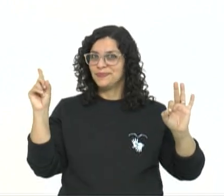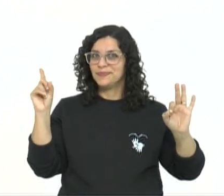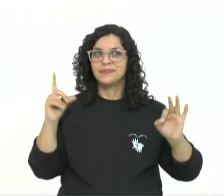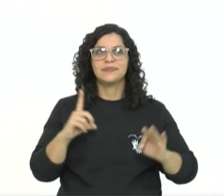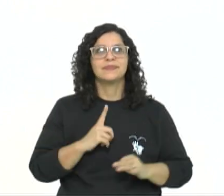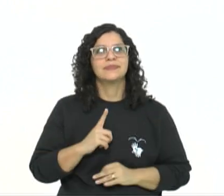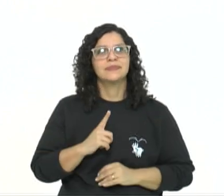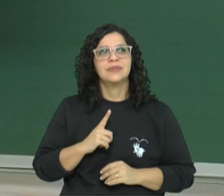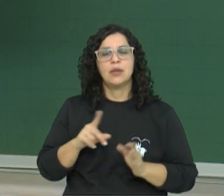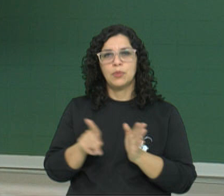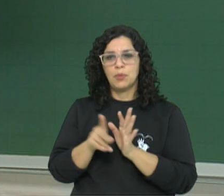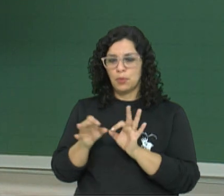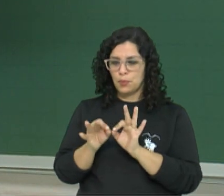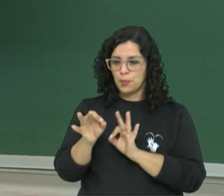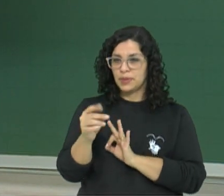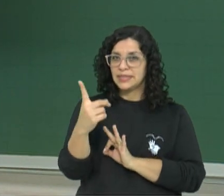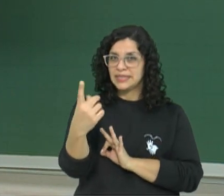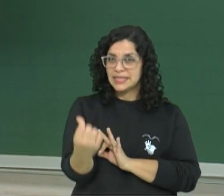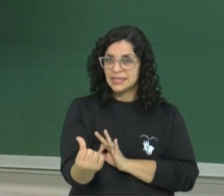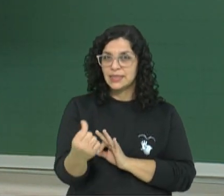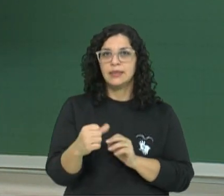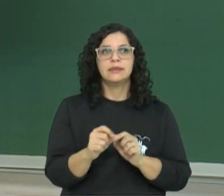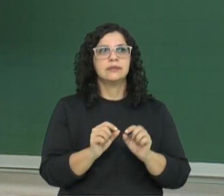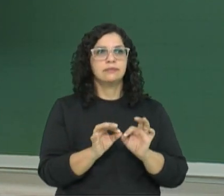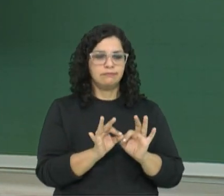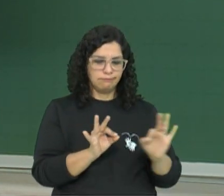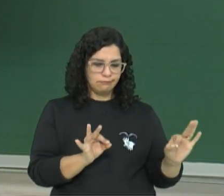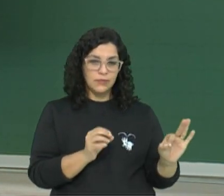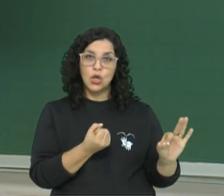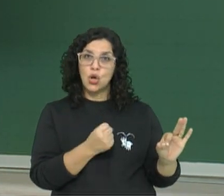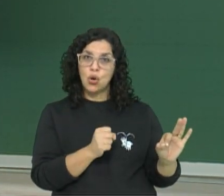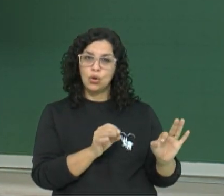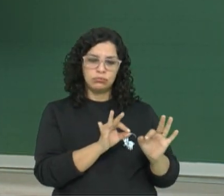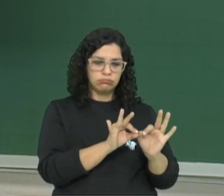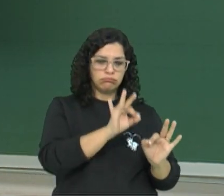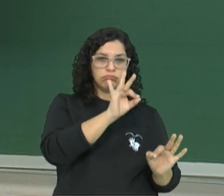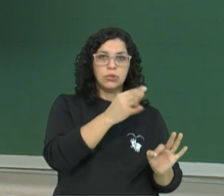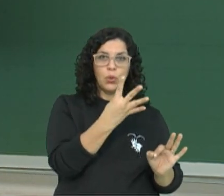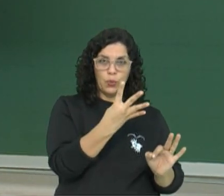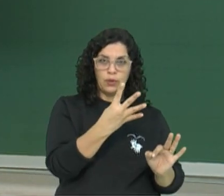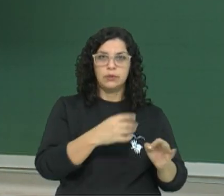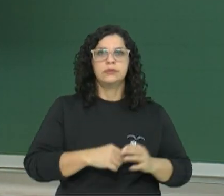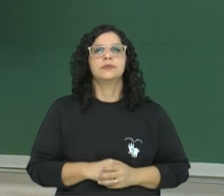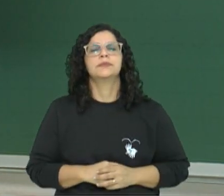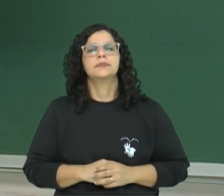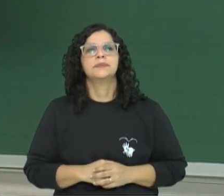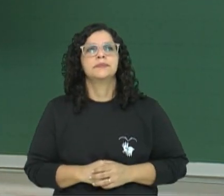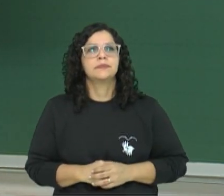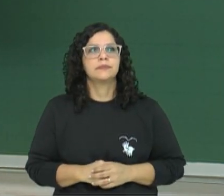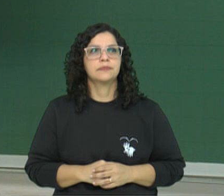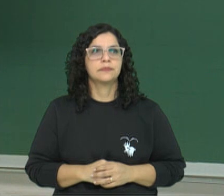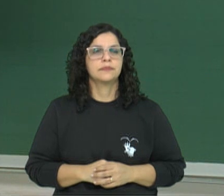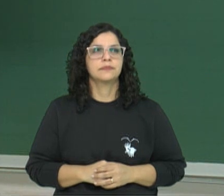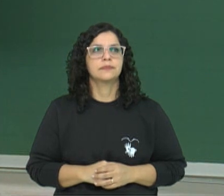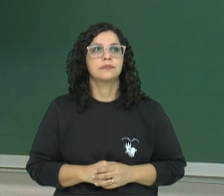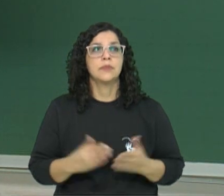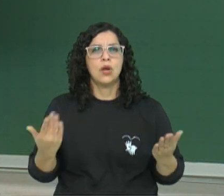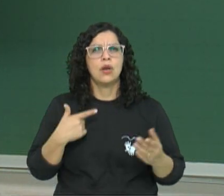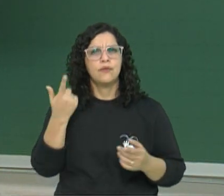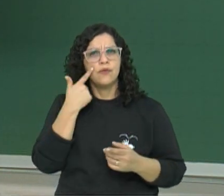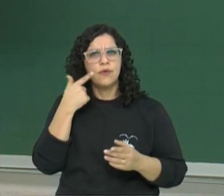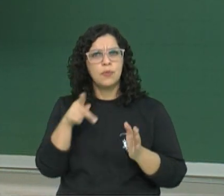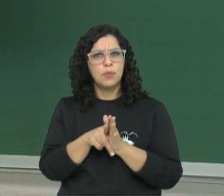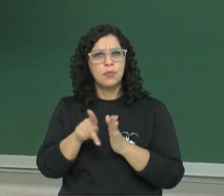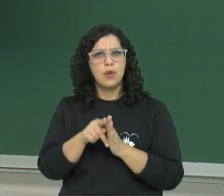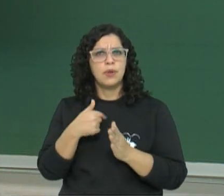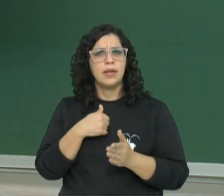o seu comprimento como 16 centímetros, a sua largura como 8 centímetros e sua altura como 4 centímetros. Eu estou imaginando um